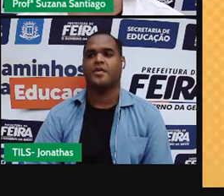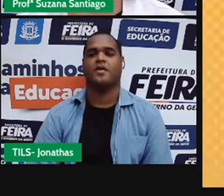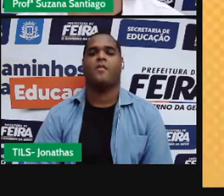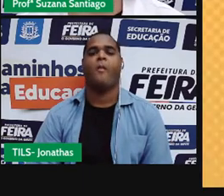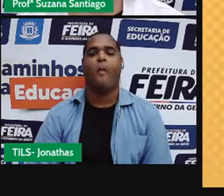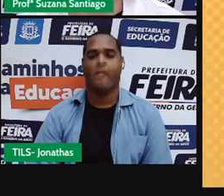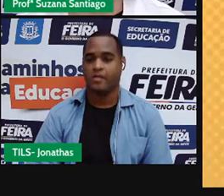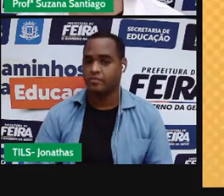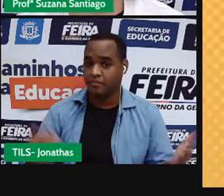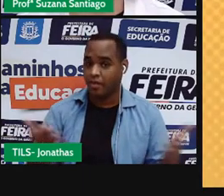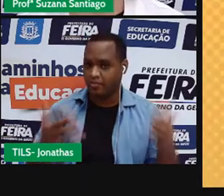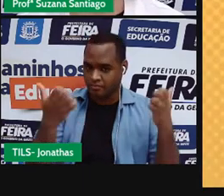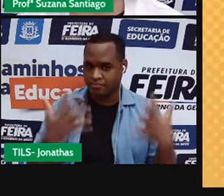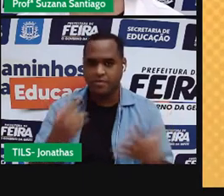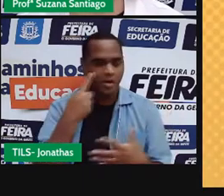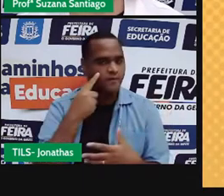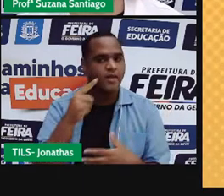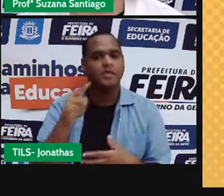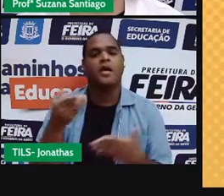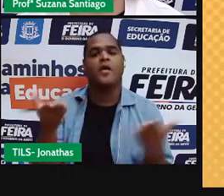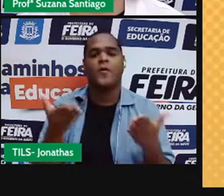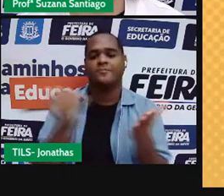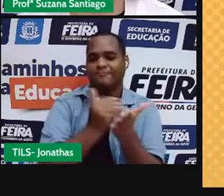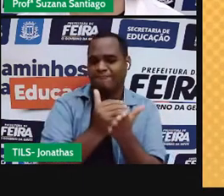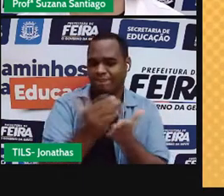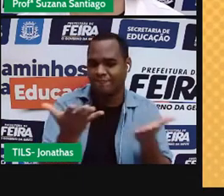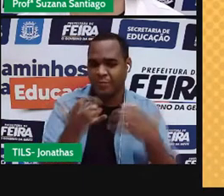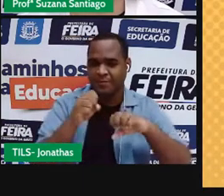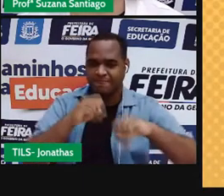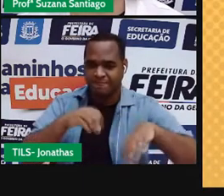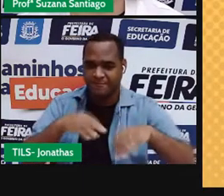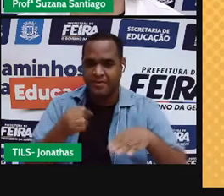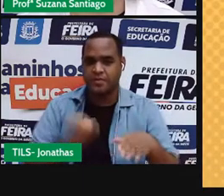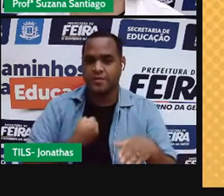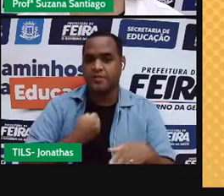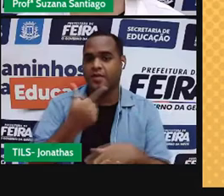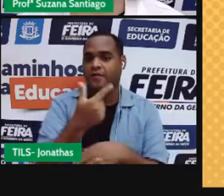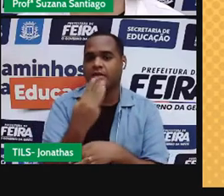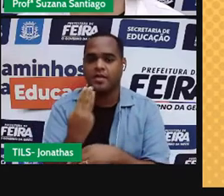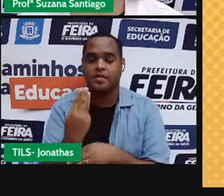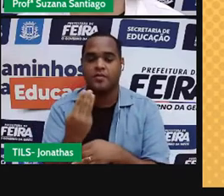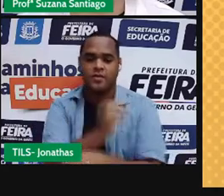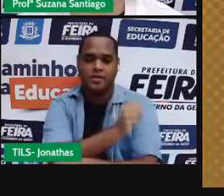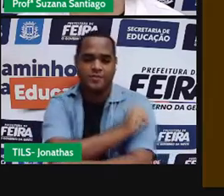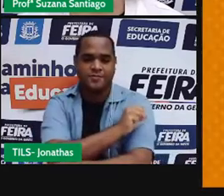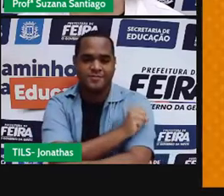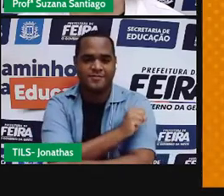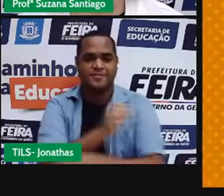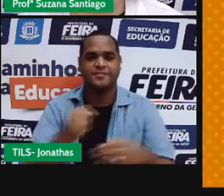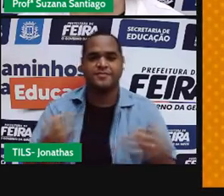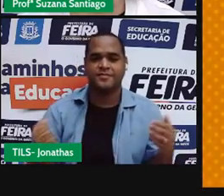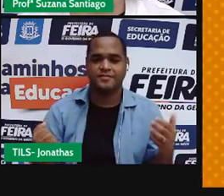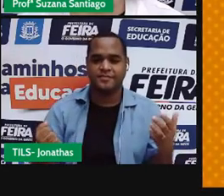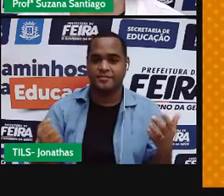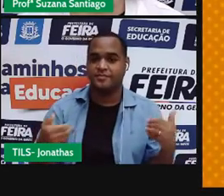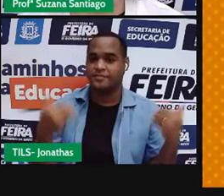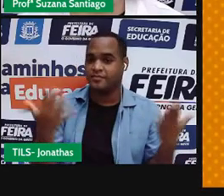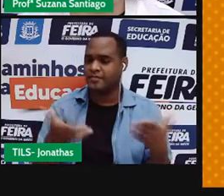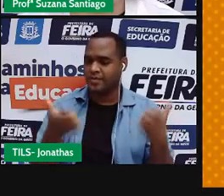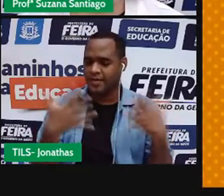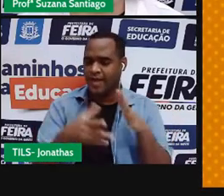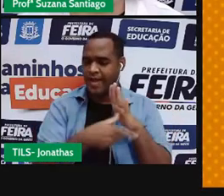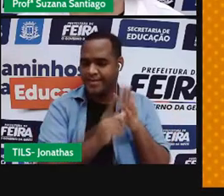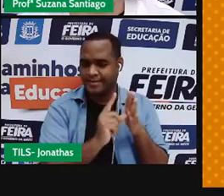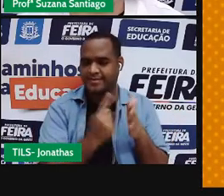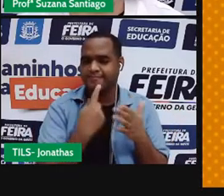E vamos lá, nesse momento, iniciar a nossa aula de número 23 do oitavo ano. Vamos lá. Então, antes de